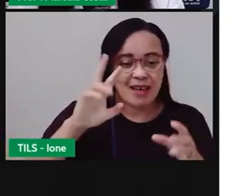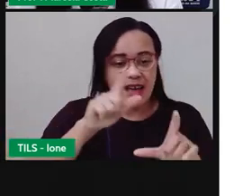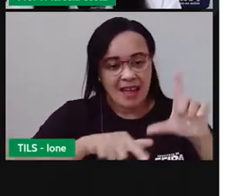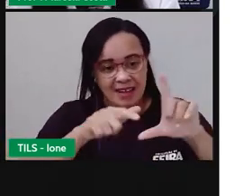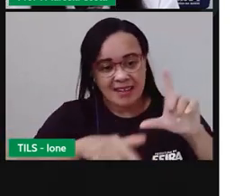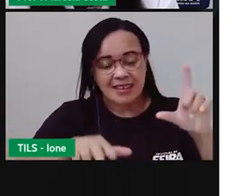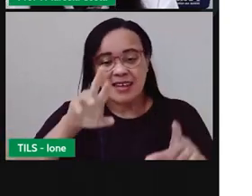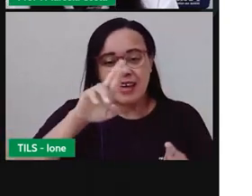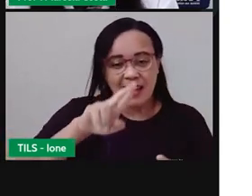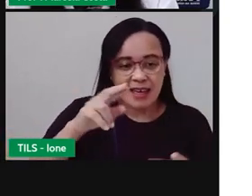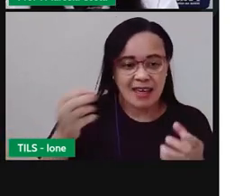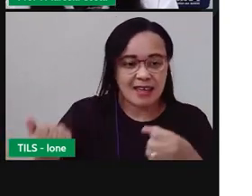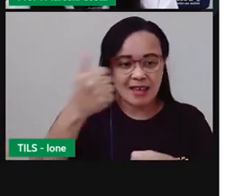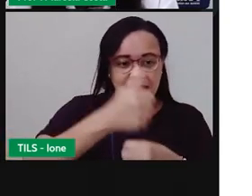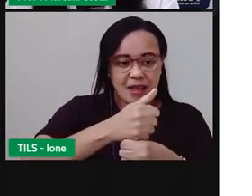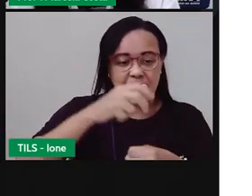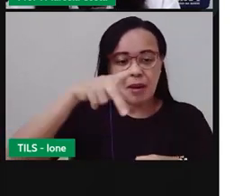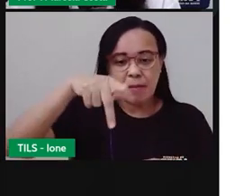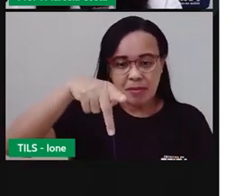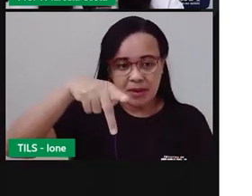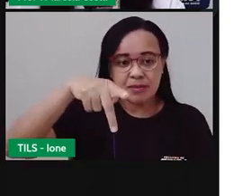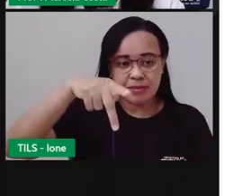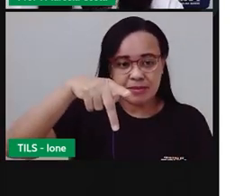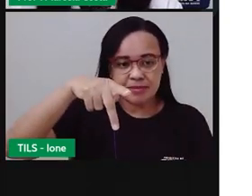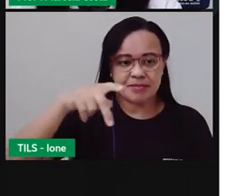por o som da letra P